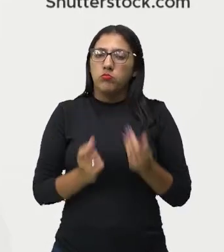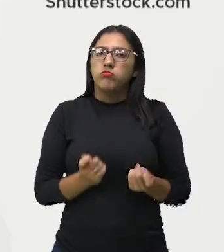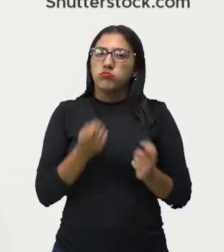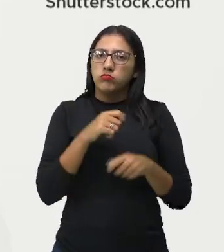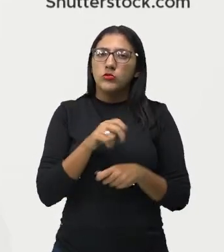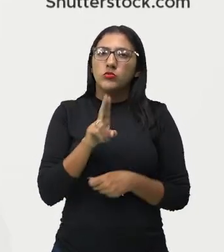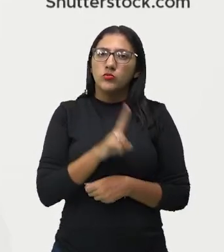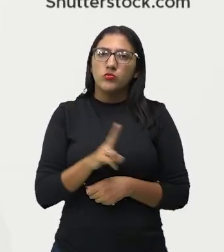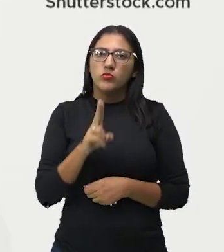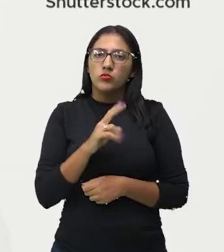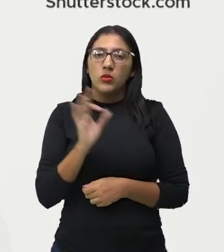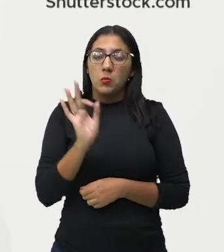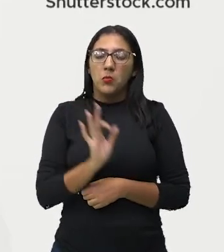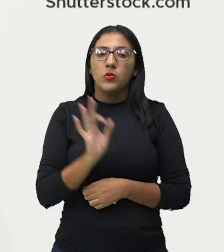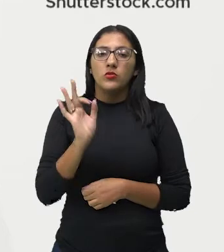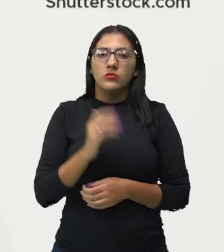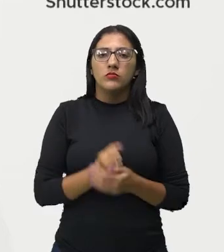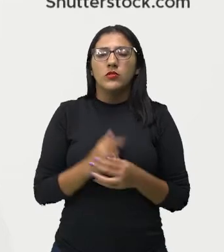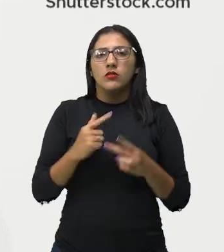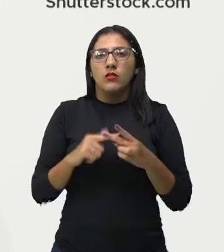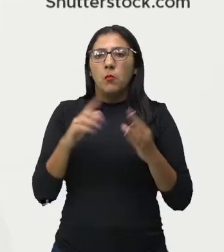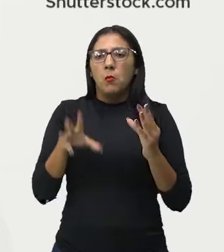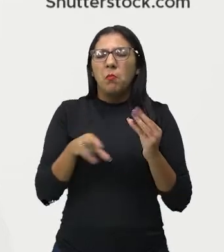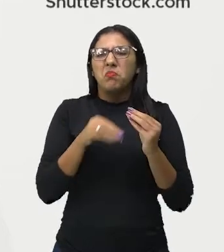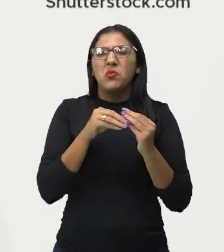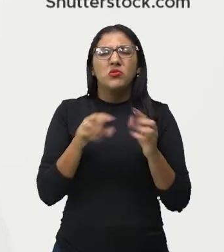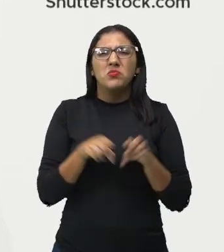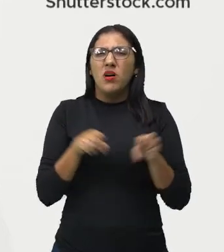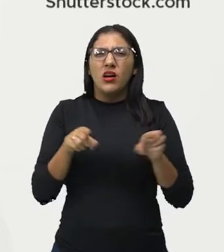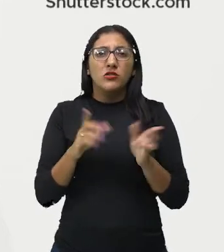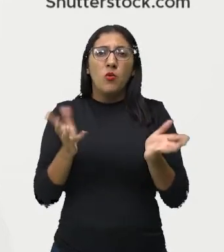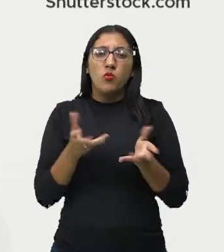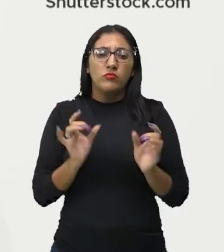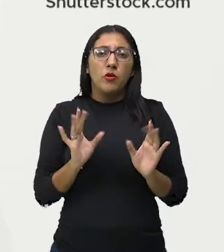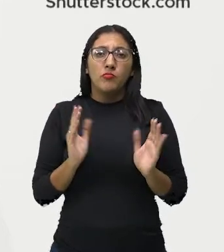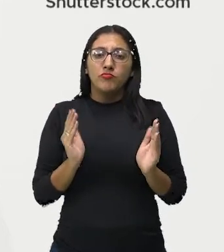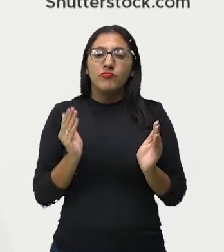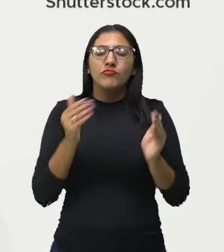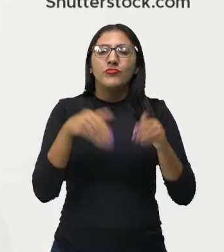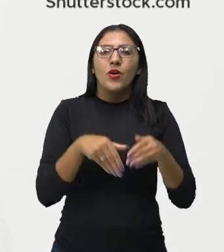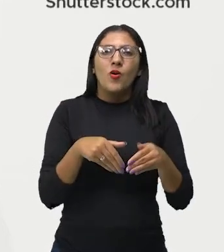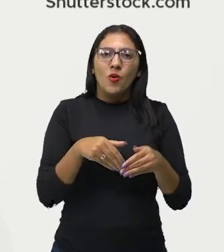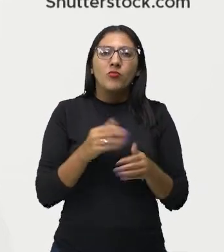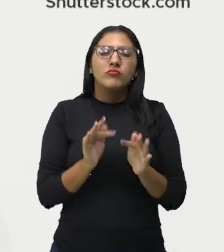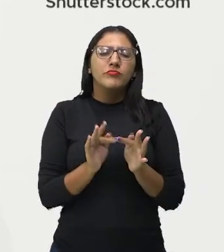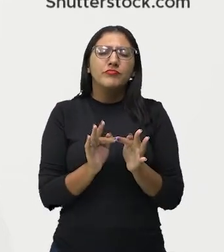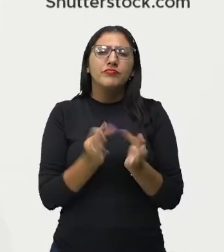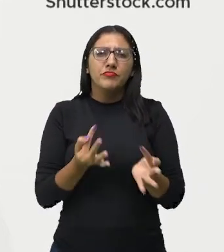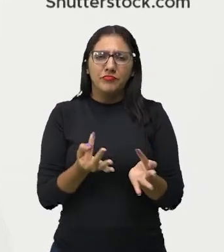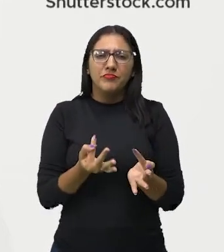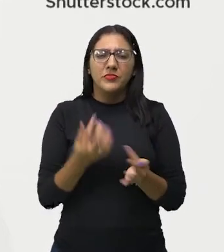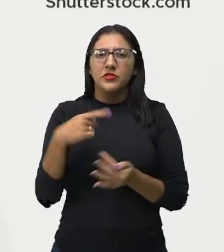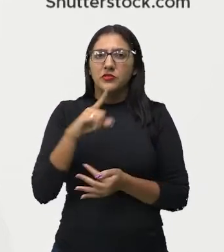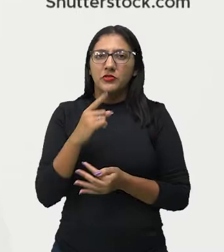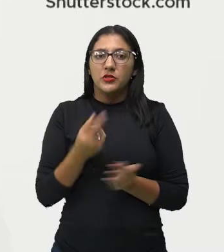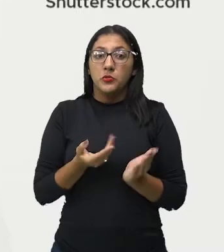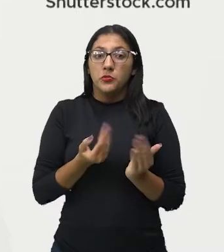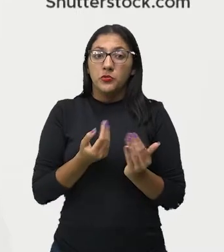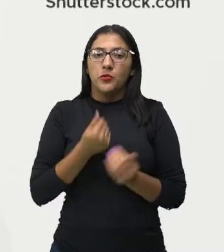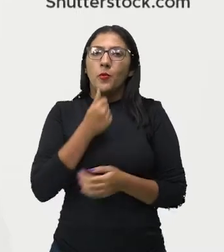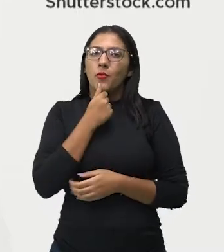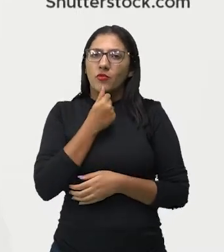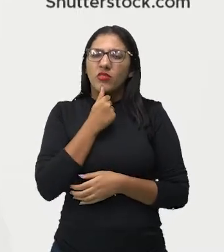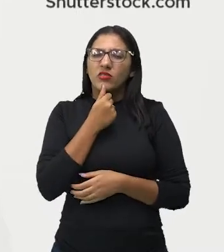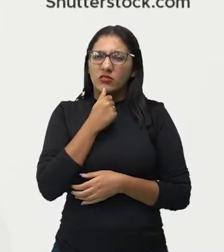regime de juro, tá legal? Juro composto, mas que a gente não vai aqui entrar em detalhe ainda, até porque vocês ainda são alunos